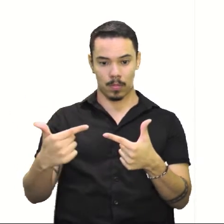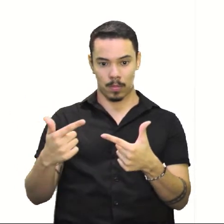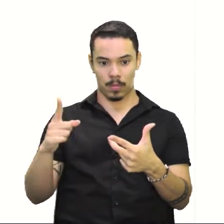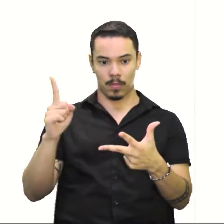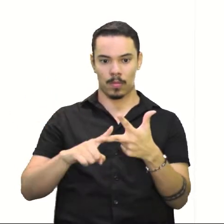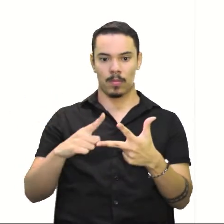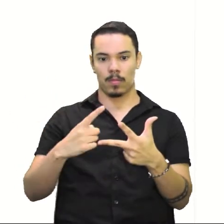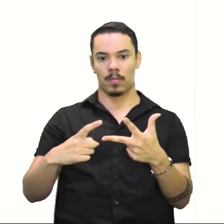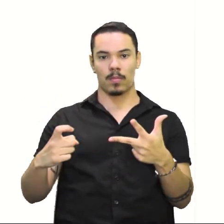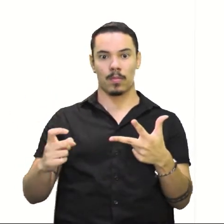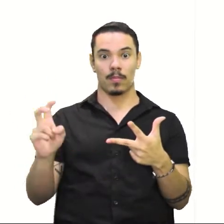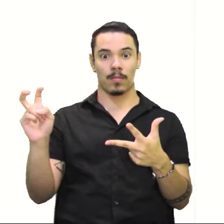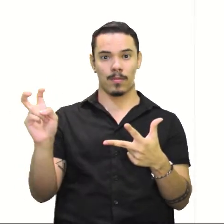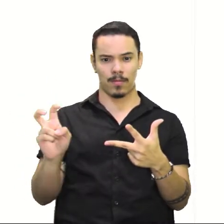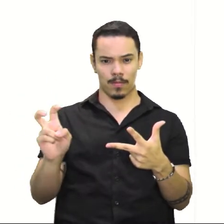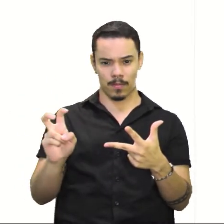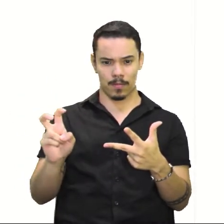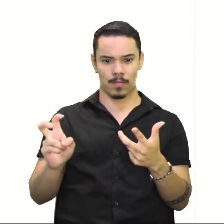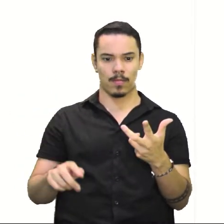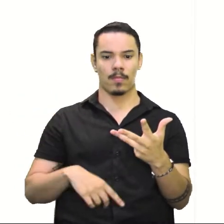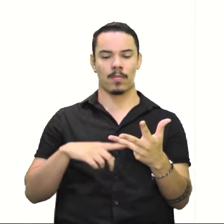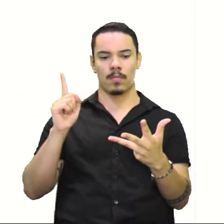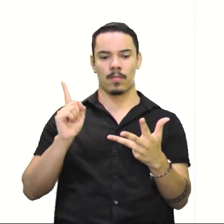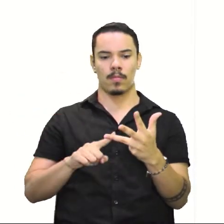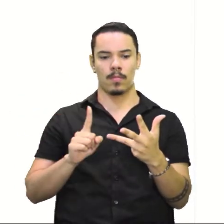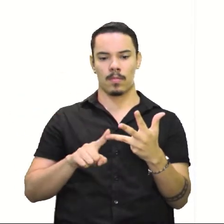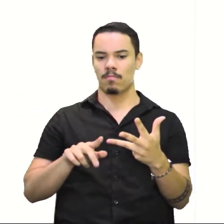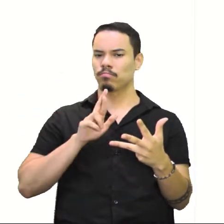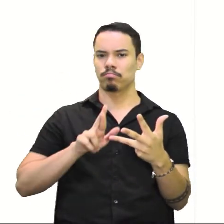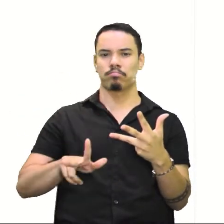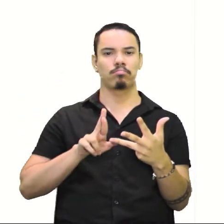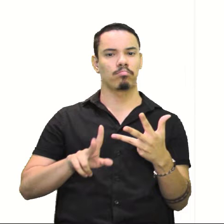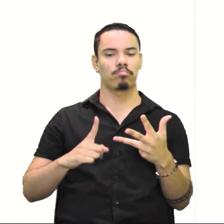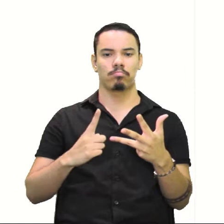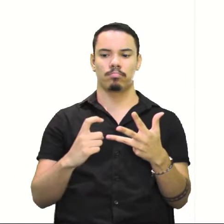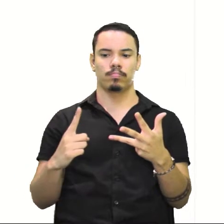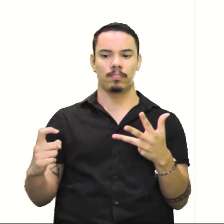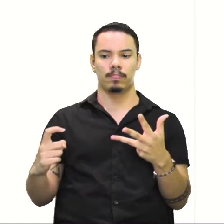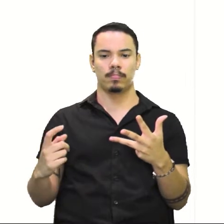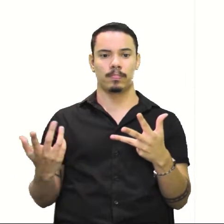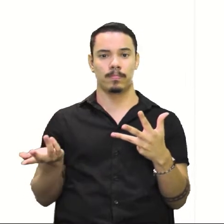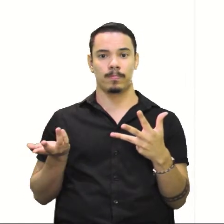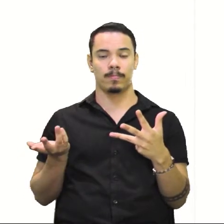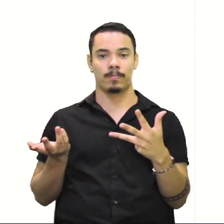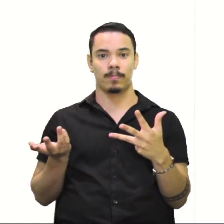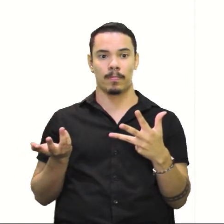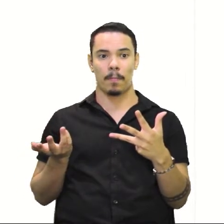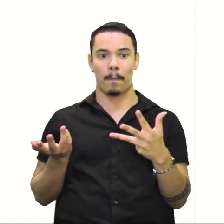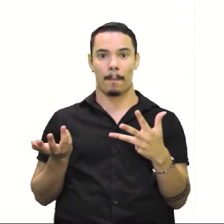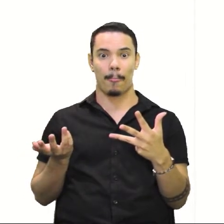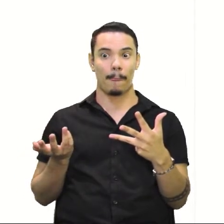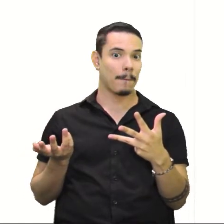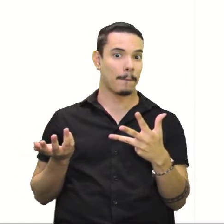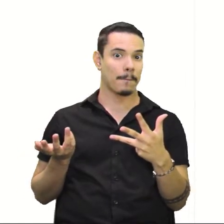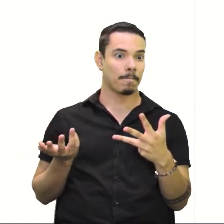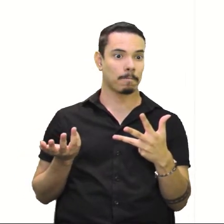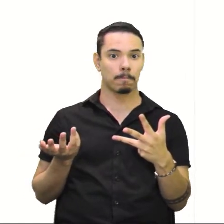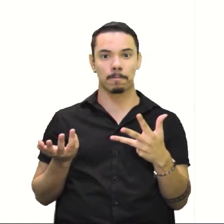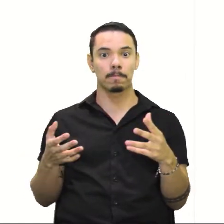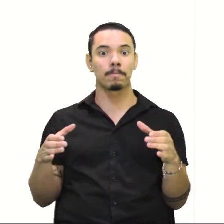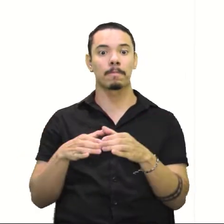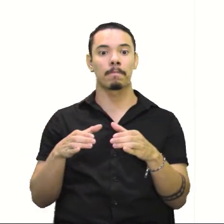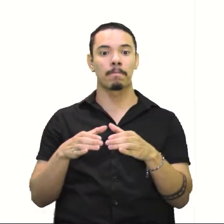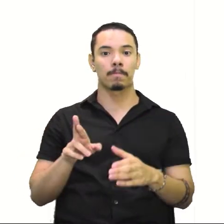grau, polinomial de grau 5 ou não é expressão polinomial? E aí, galera do